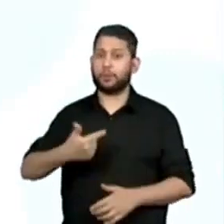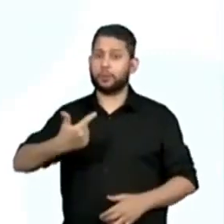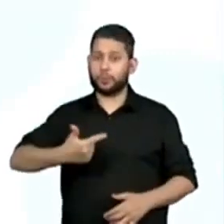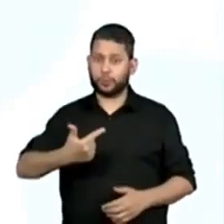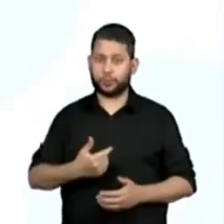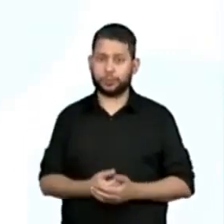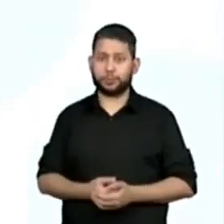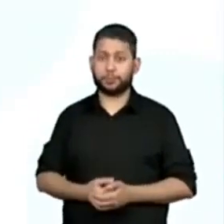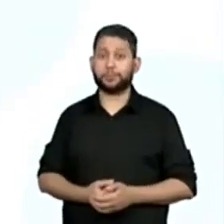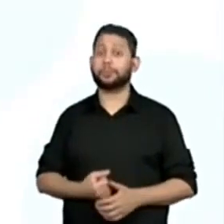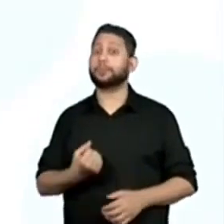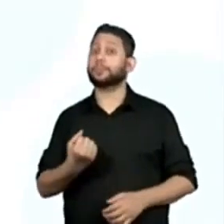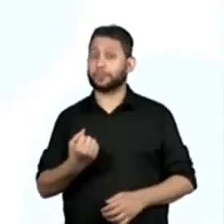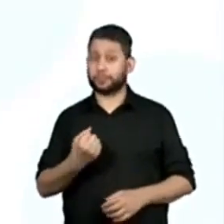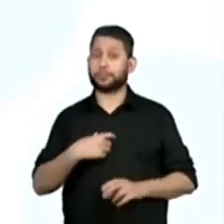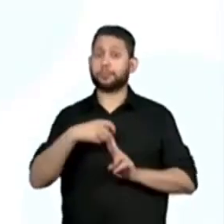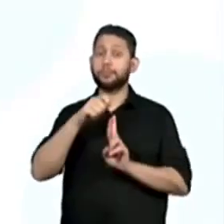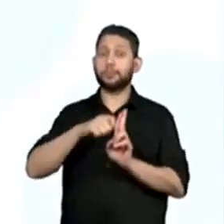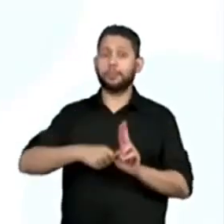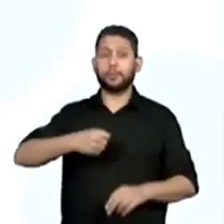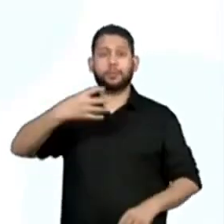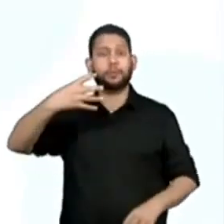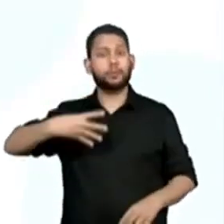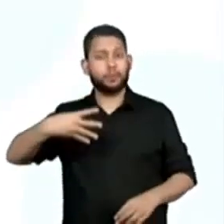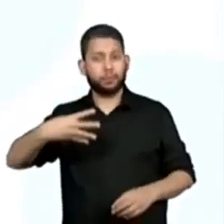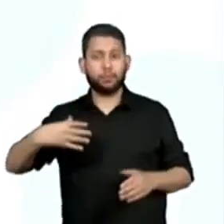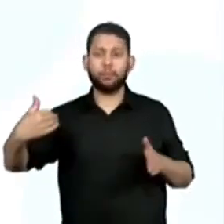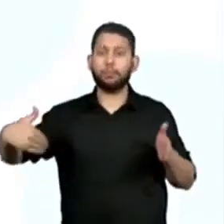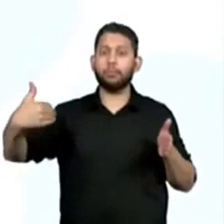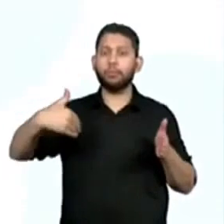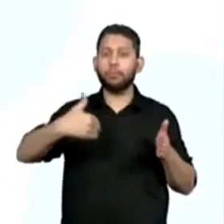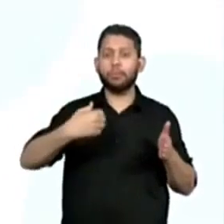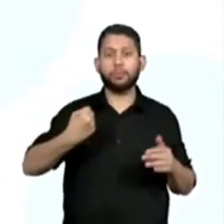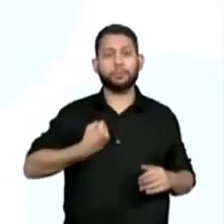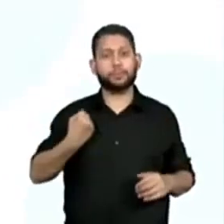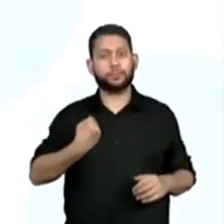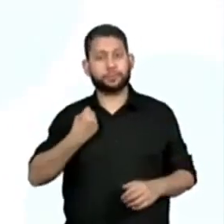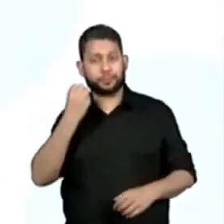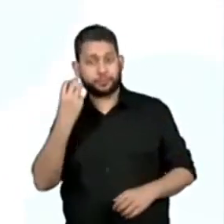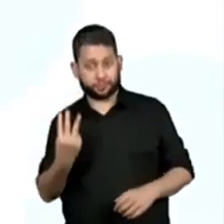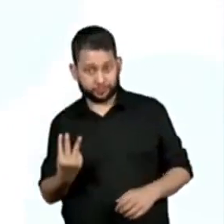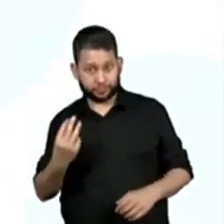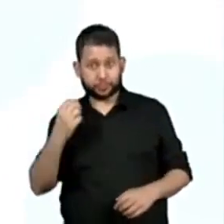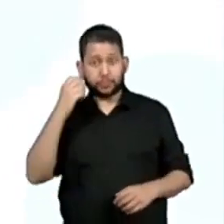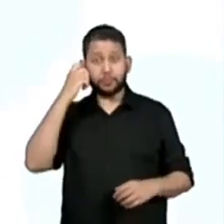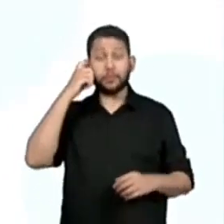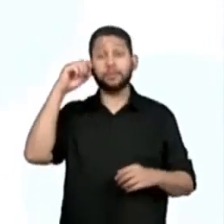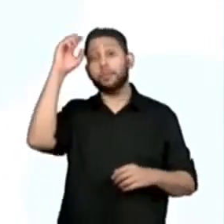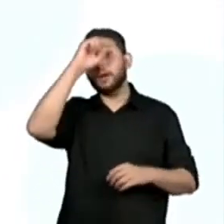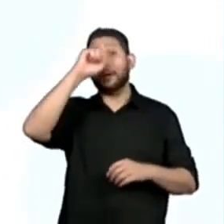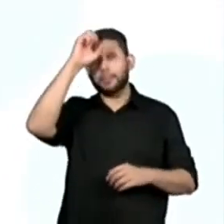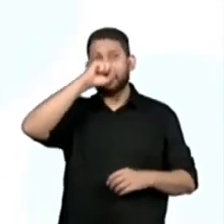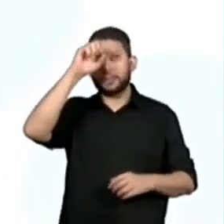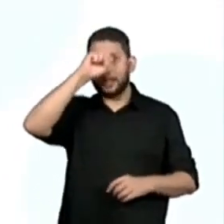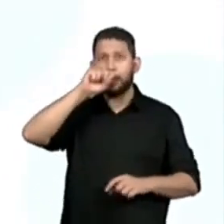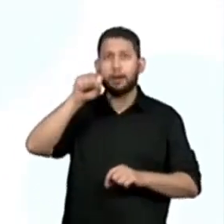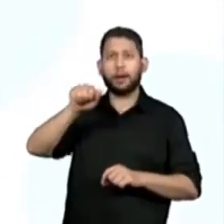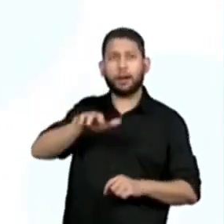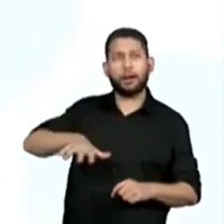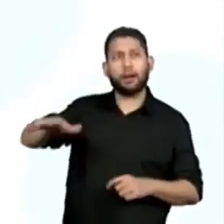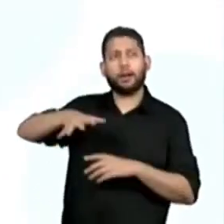o quarto bimestre sequência didática três anos aplicando conhecimentos